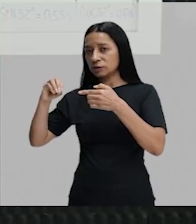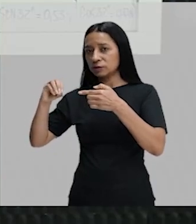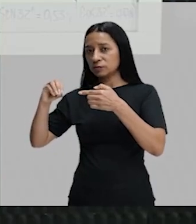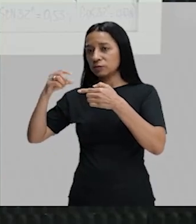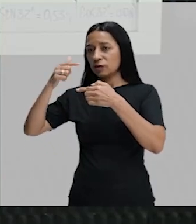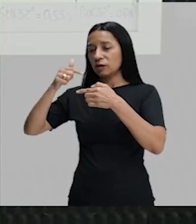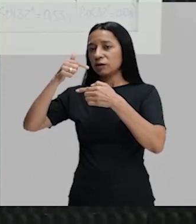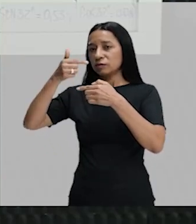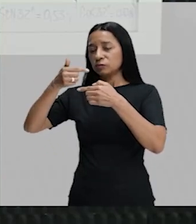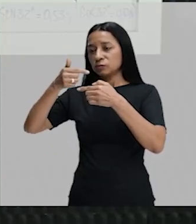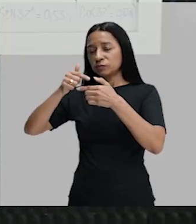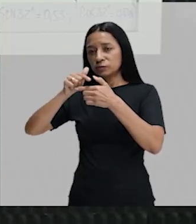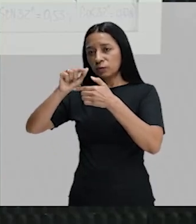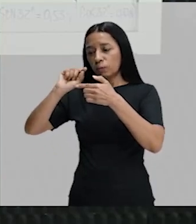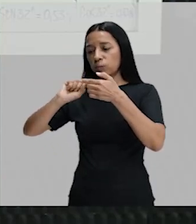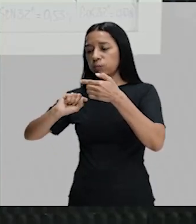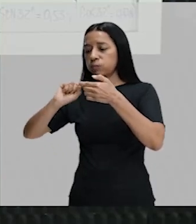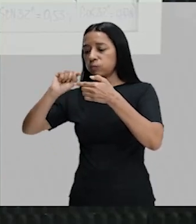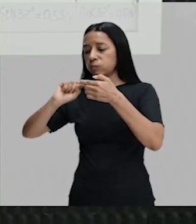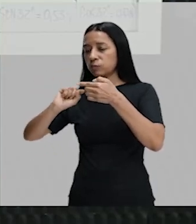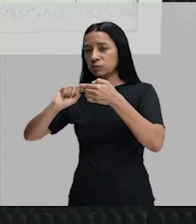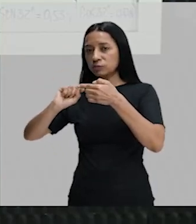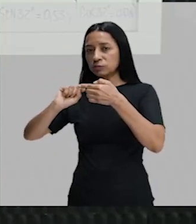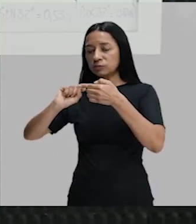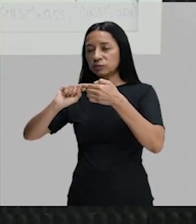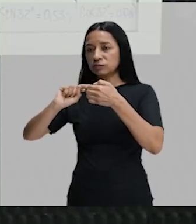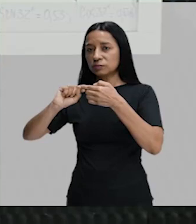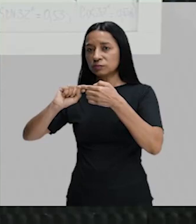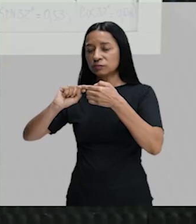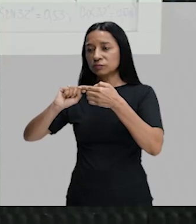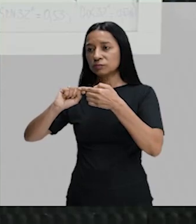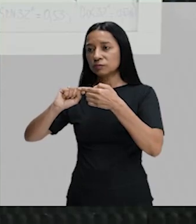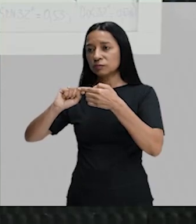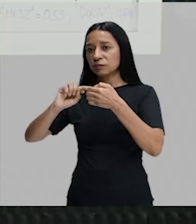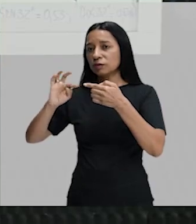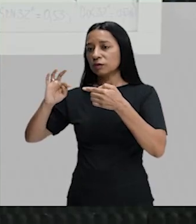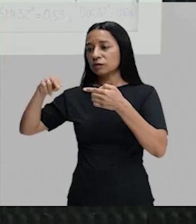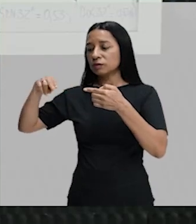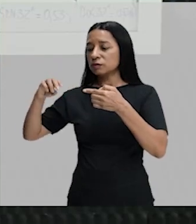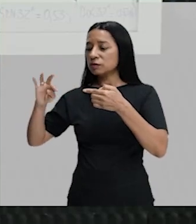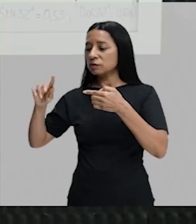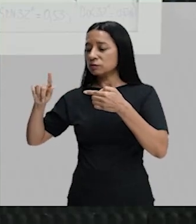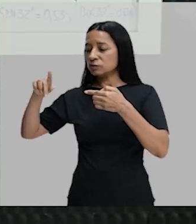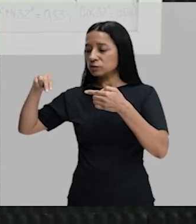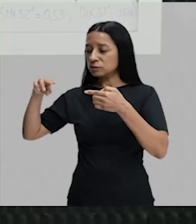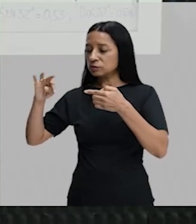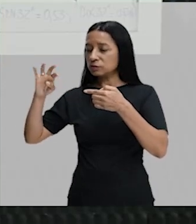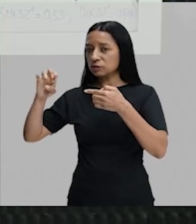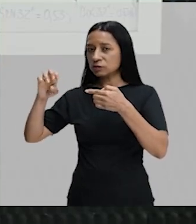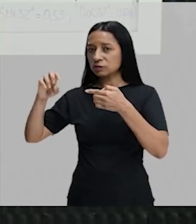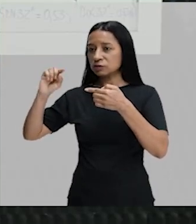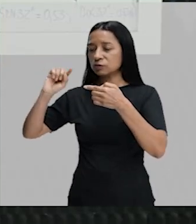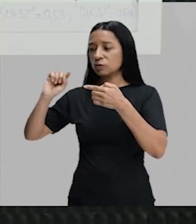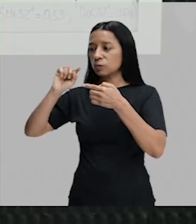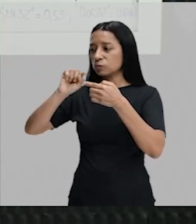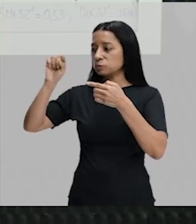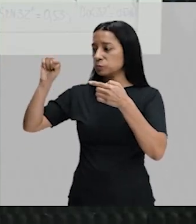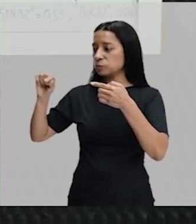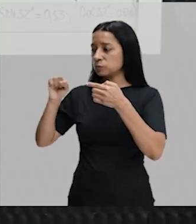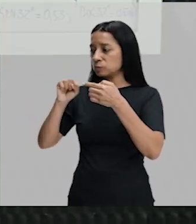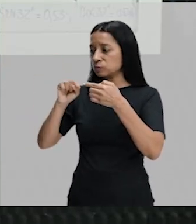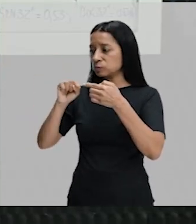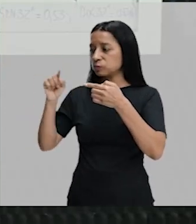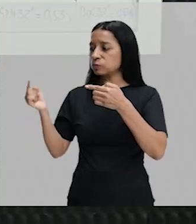cateto adjacente pela hipotenusa. E a tangente, a divisão do cateto oposto pelo cateto